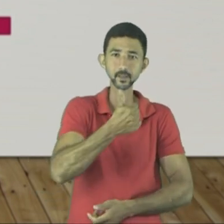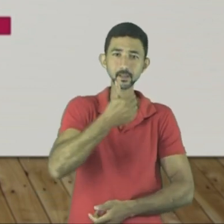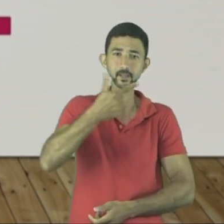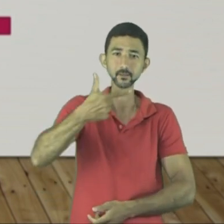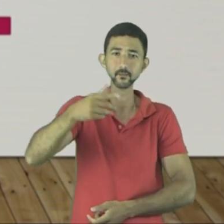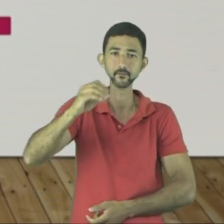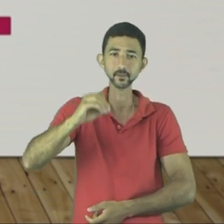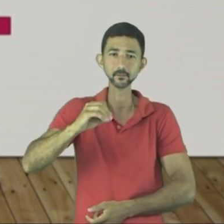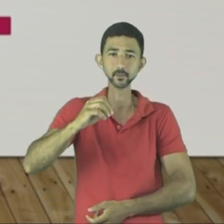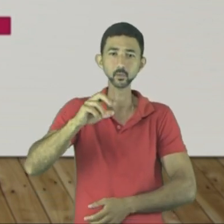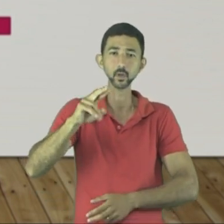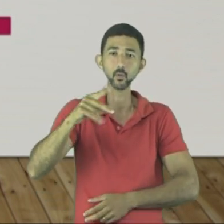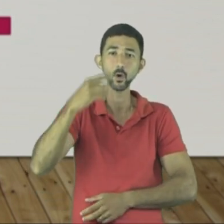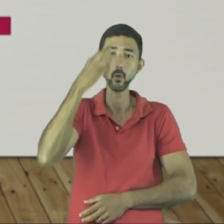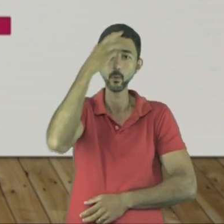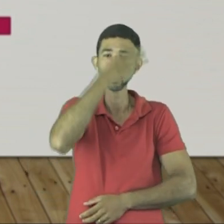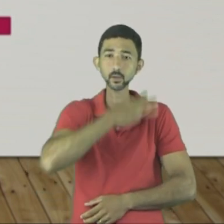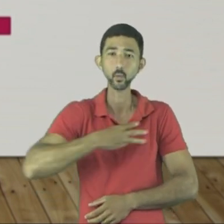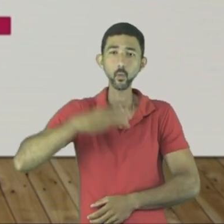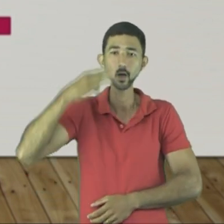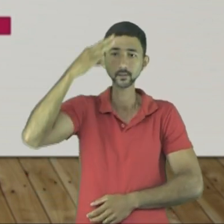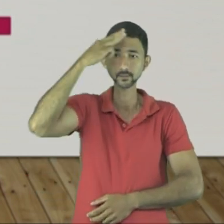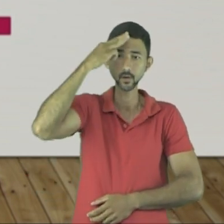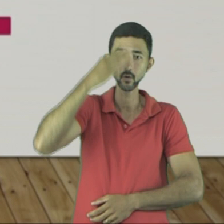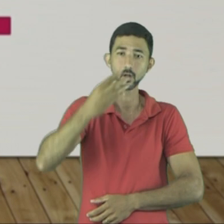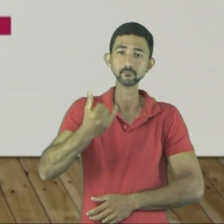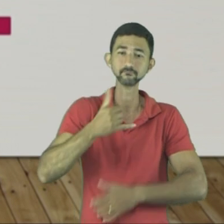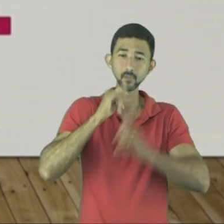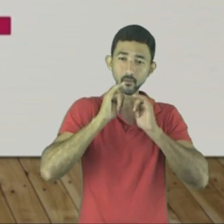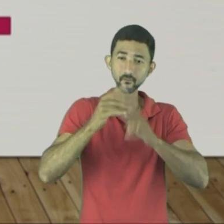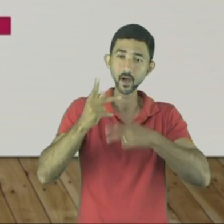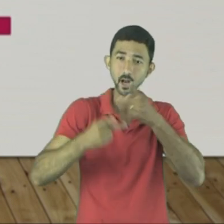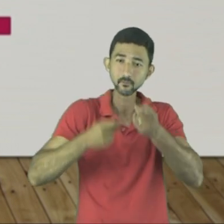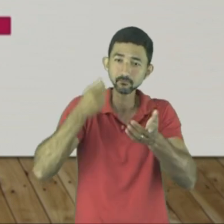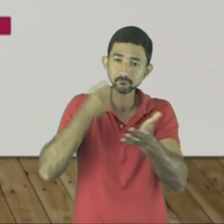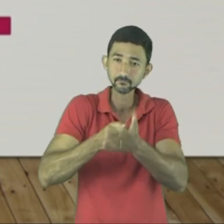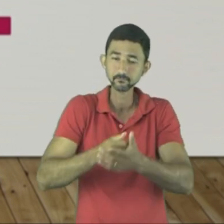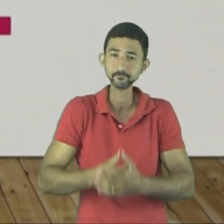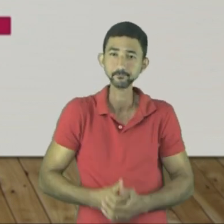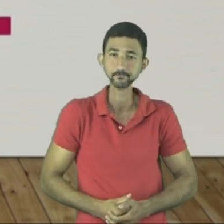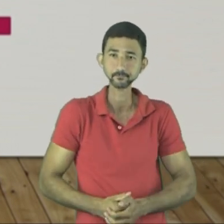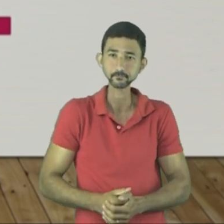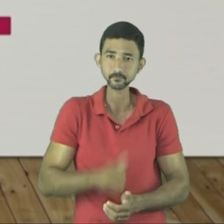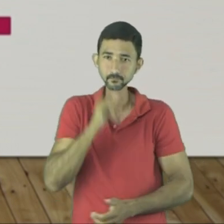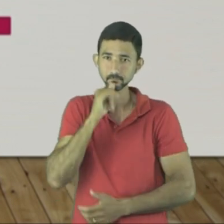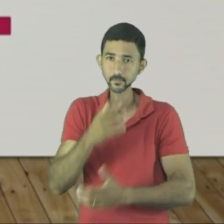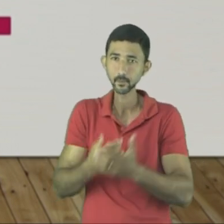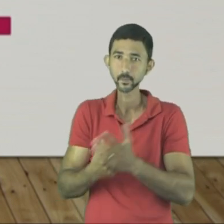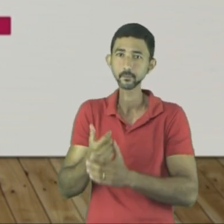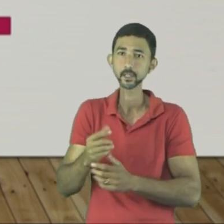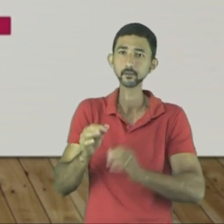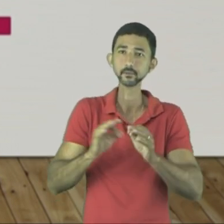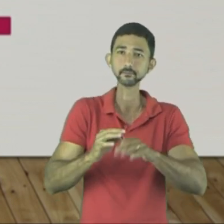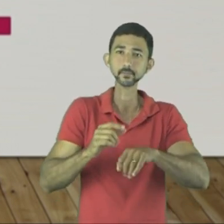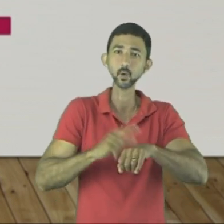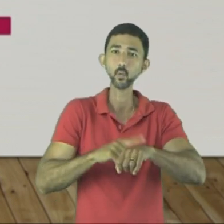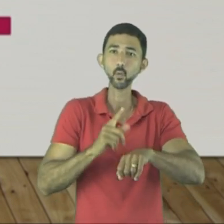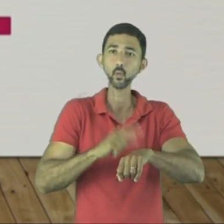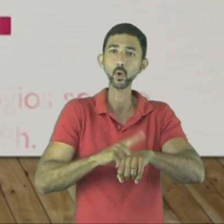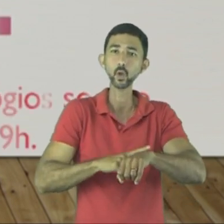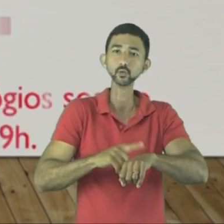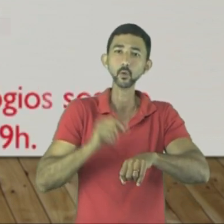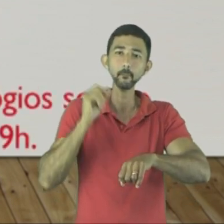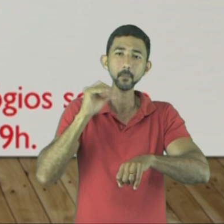2 horas. Então isso me permite afirmar que se a primeira vez que eles tocaram juntos foi às